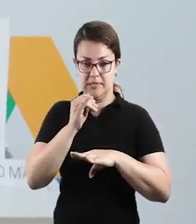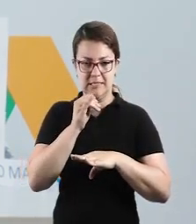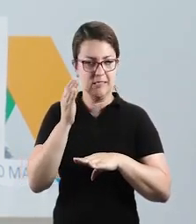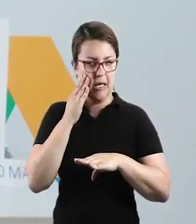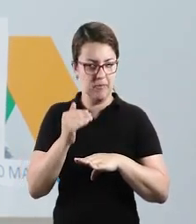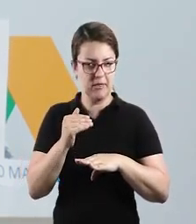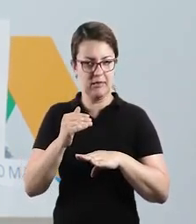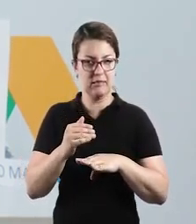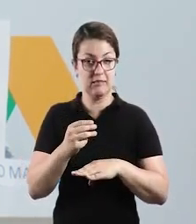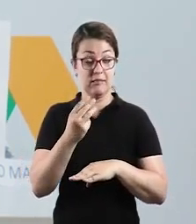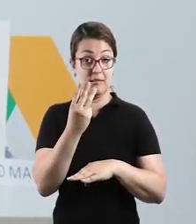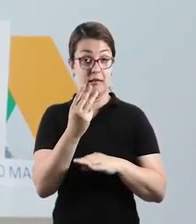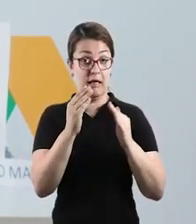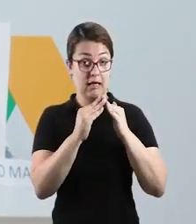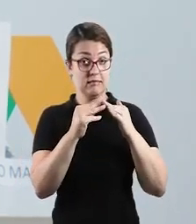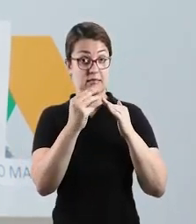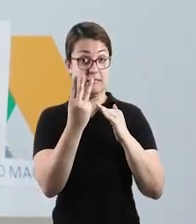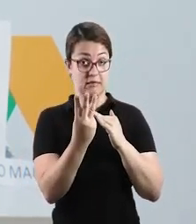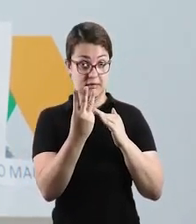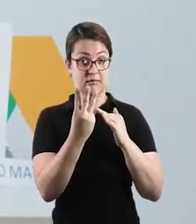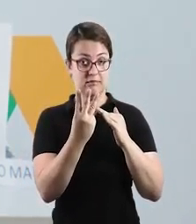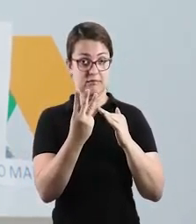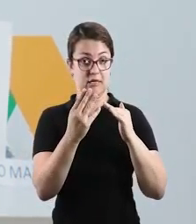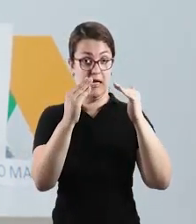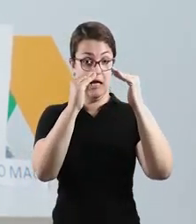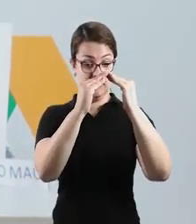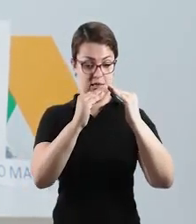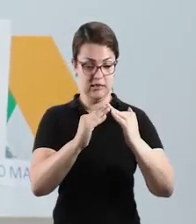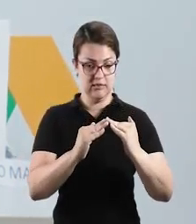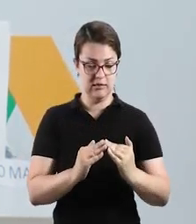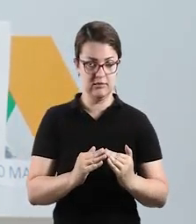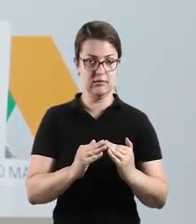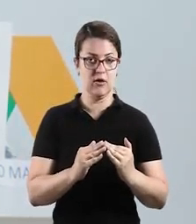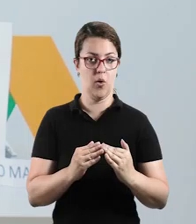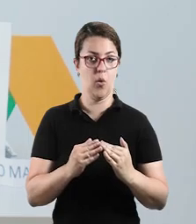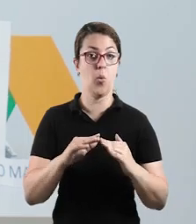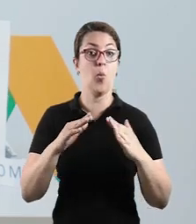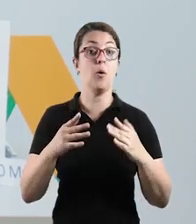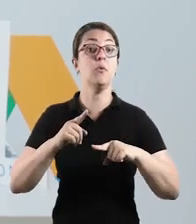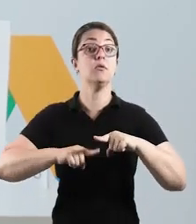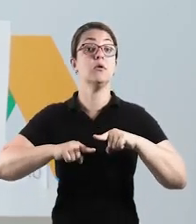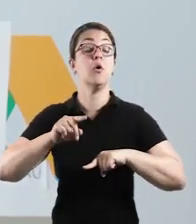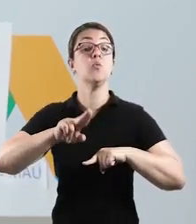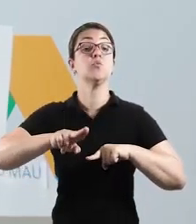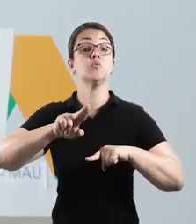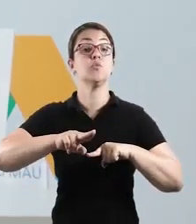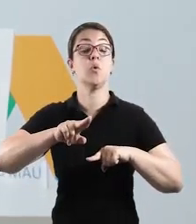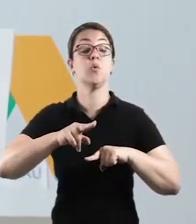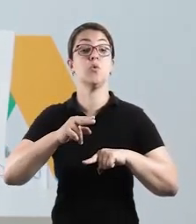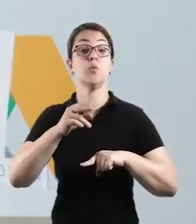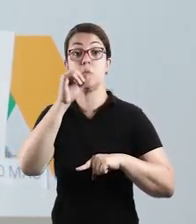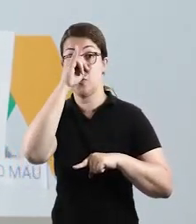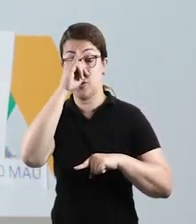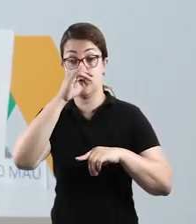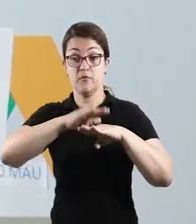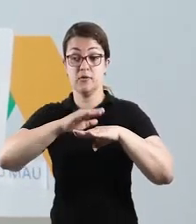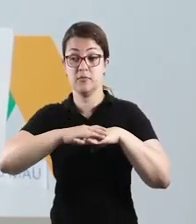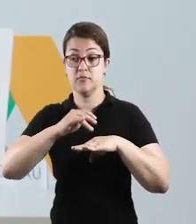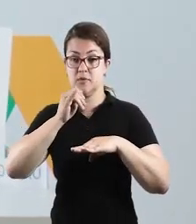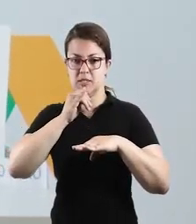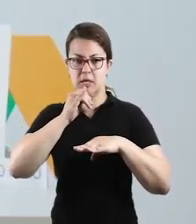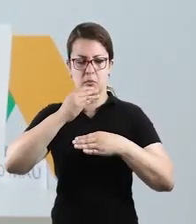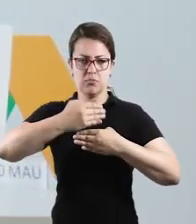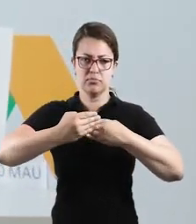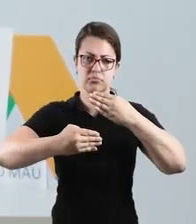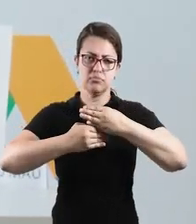daqui são as três casinhas e os materiais das casinhas que os porquinhos fizeram. Então você vai pegar, olha,